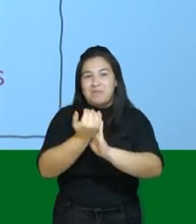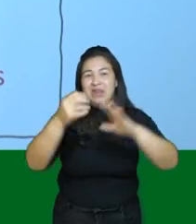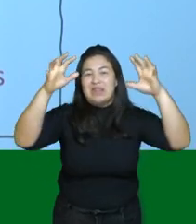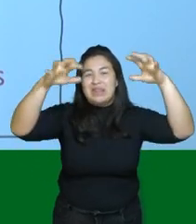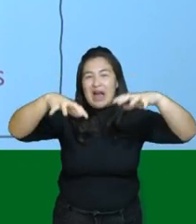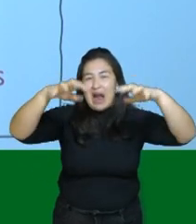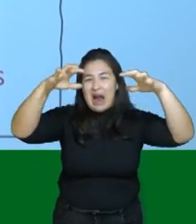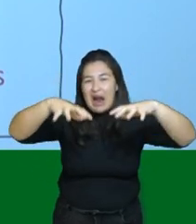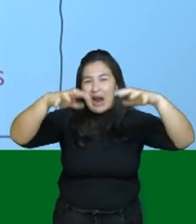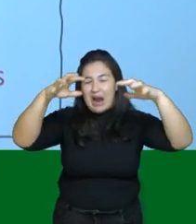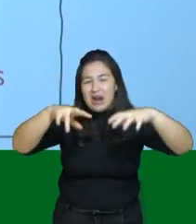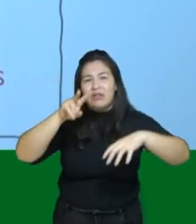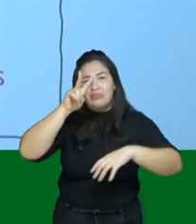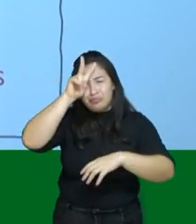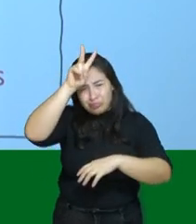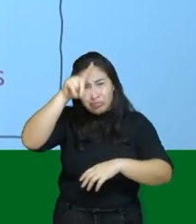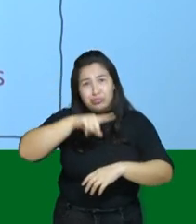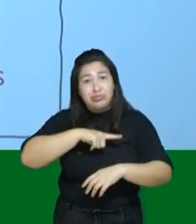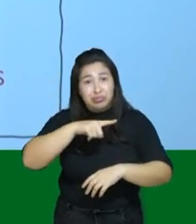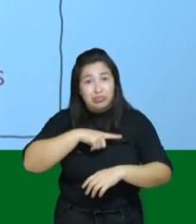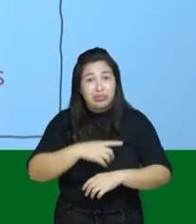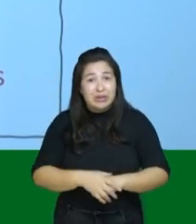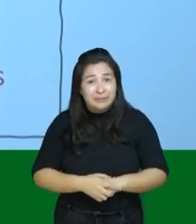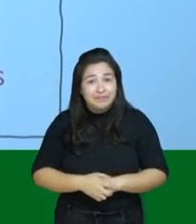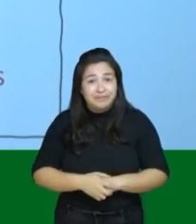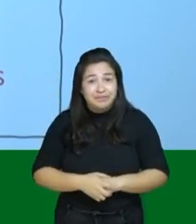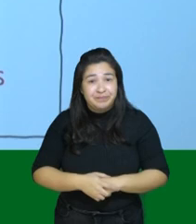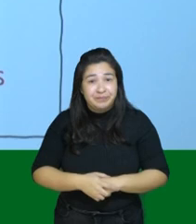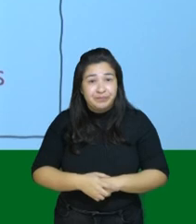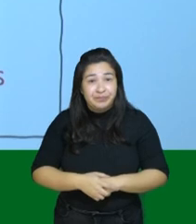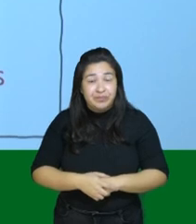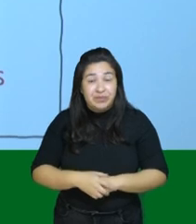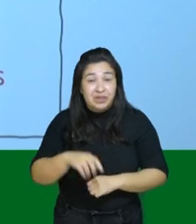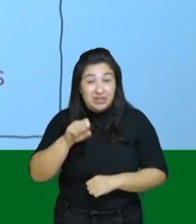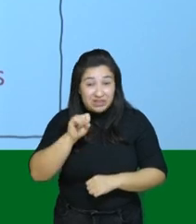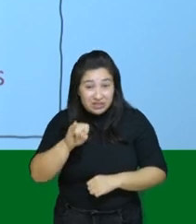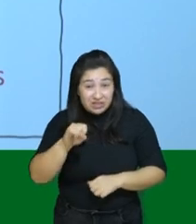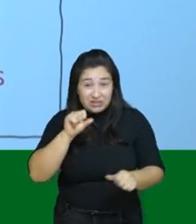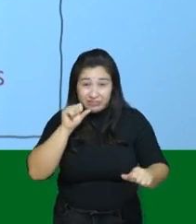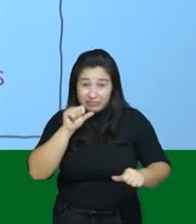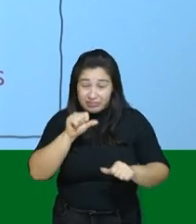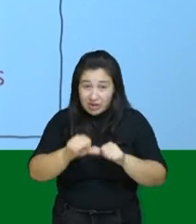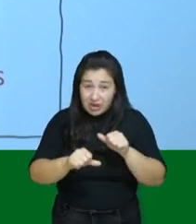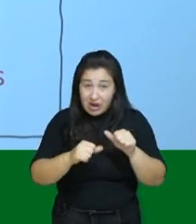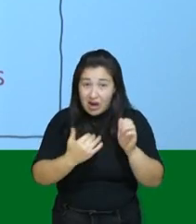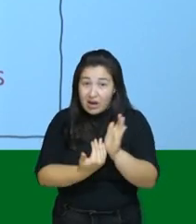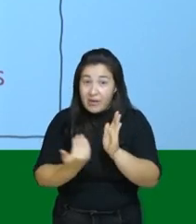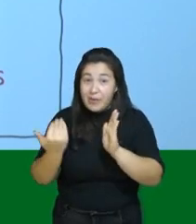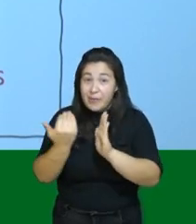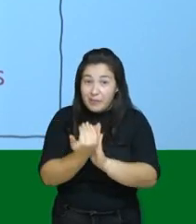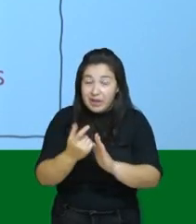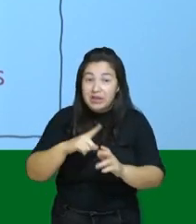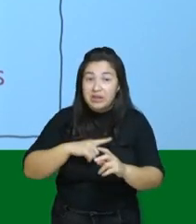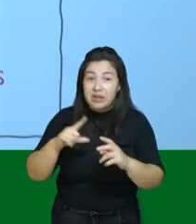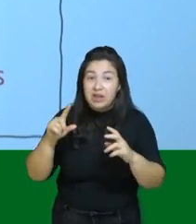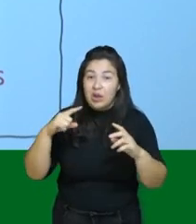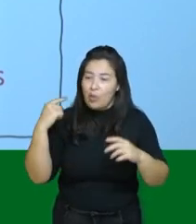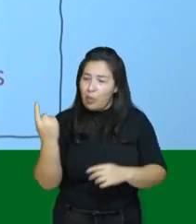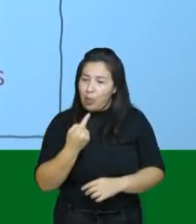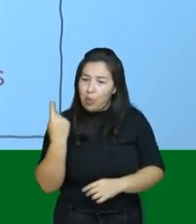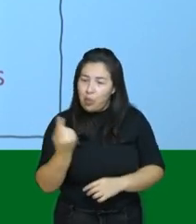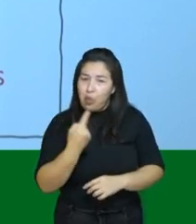uma resposta a esses gradientes. Então, quanto maior essa diferença, maior a ocorrência desses